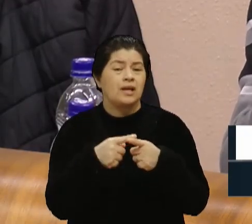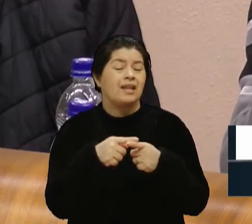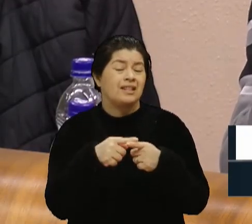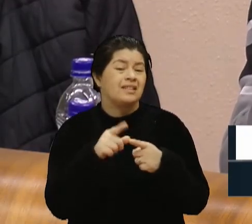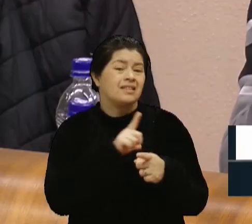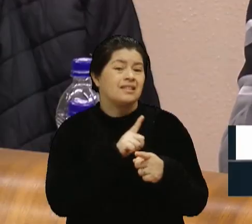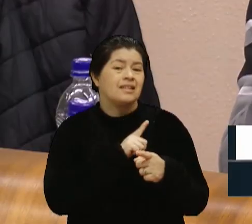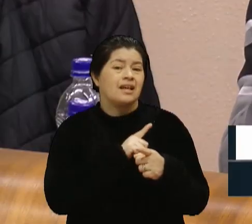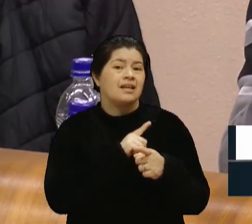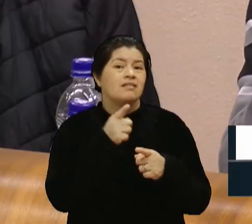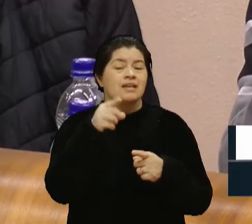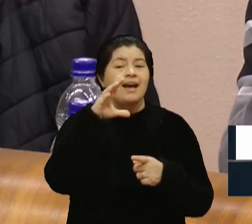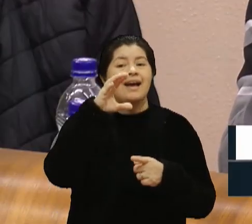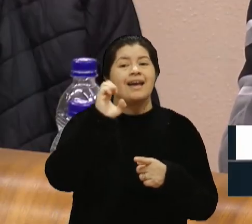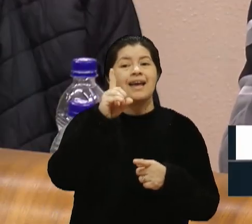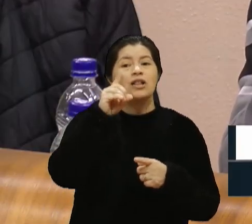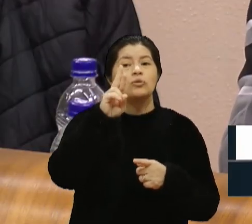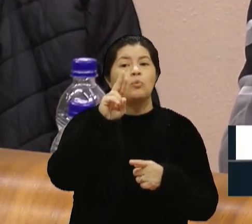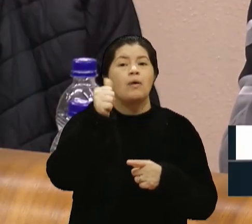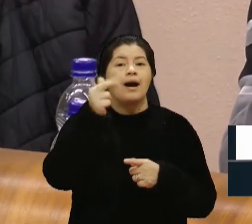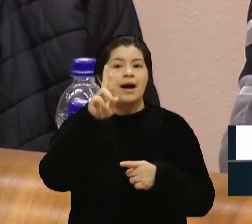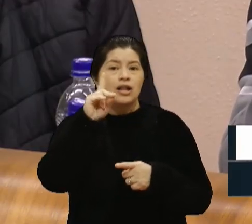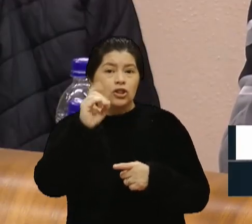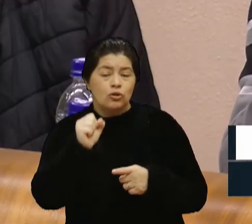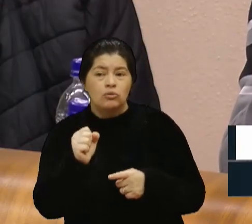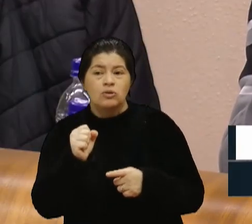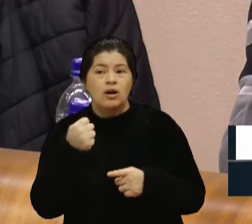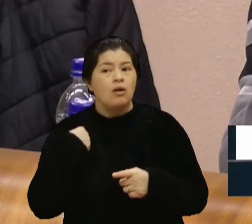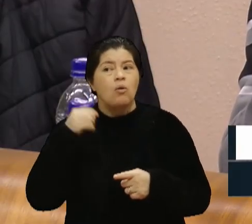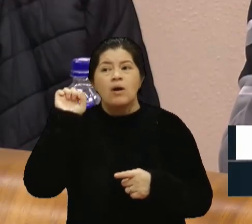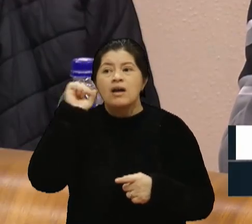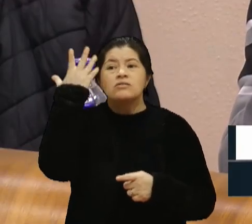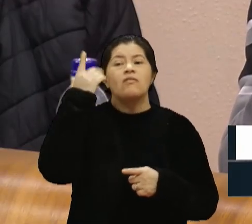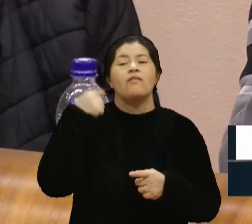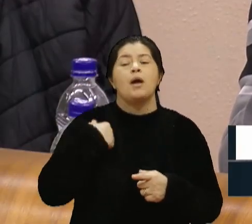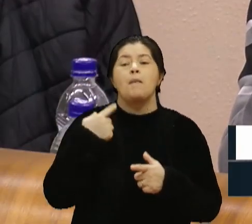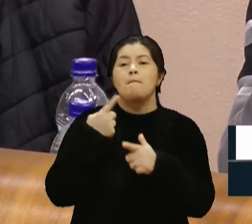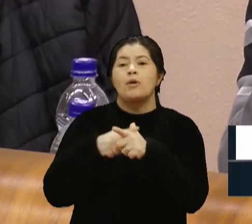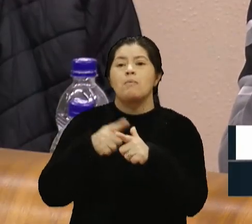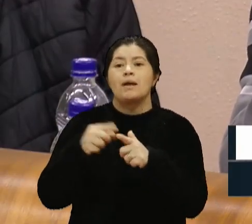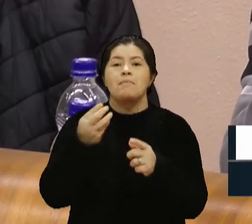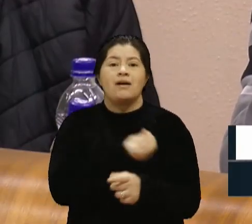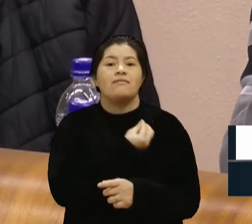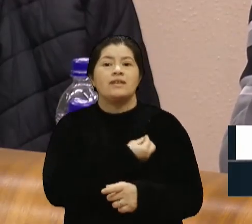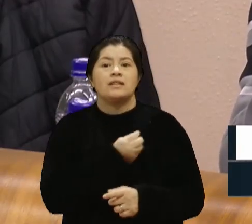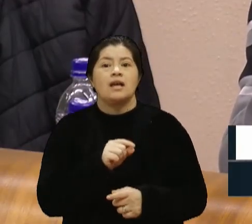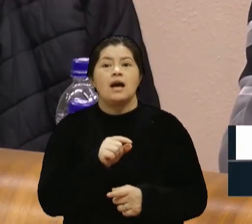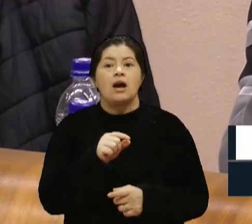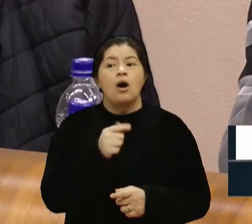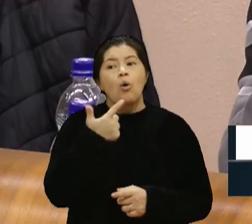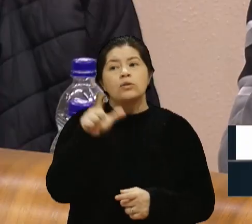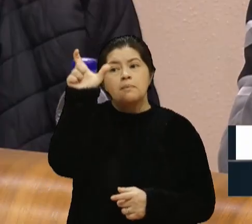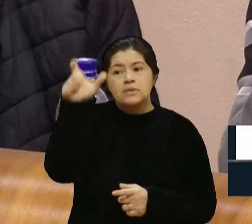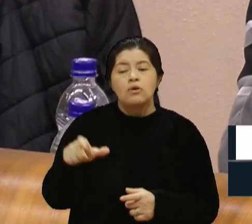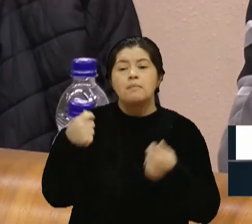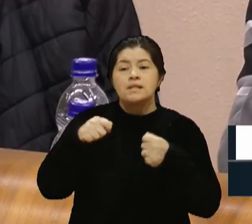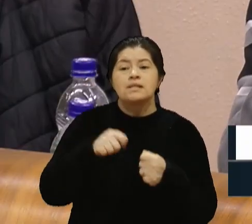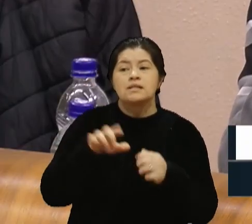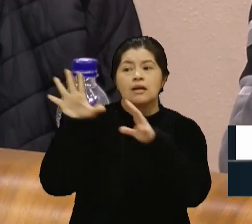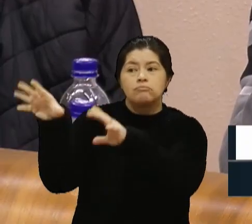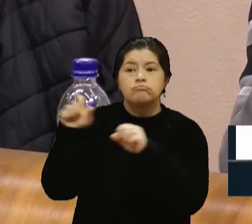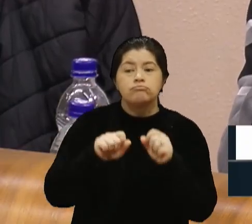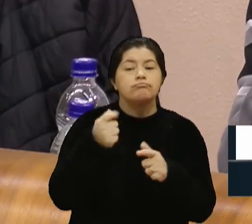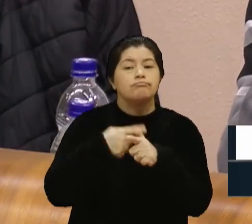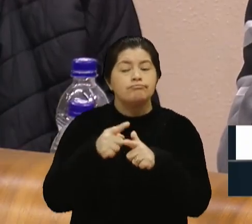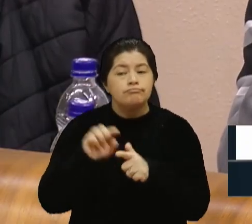falasse no Eduardo, que não tem mais condições de decidir sobre a sua vida. Alguém tem que decidir sobre a vida dele, sabe?